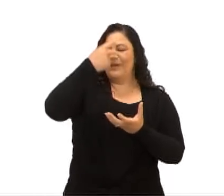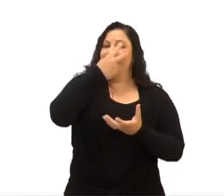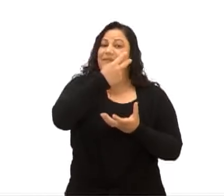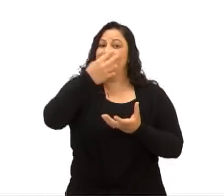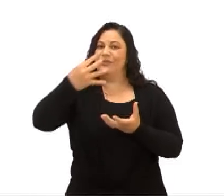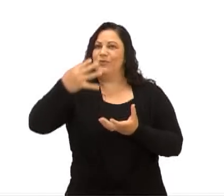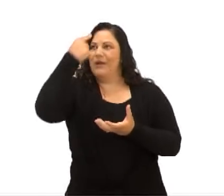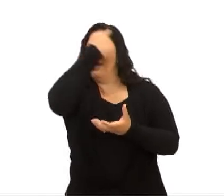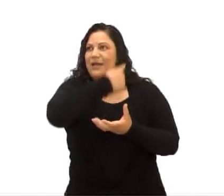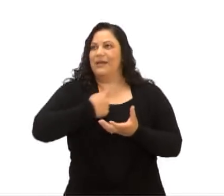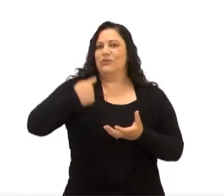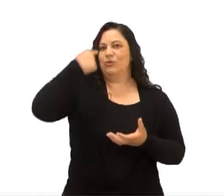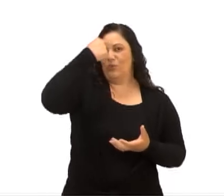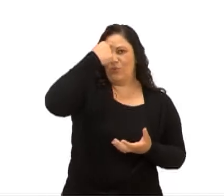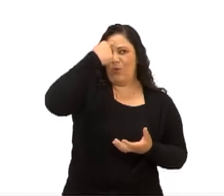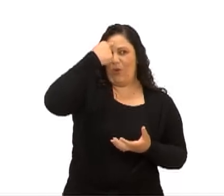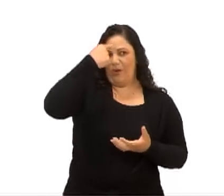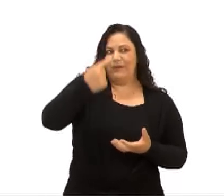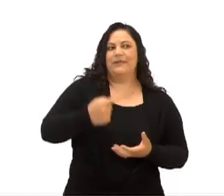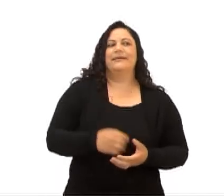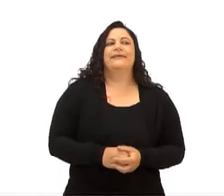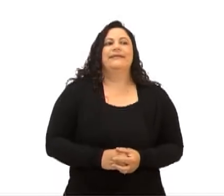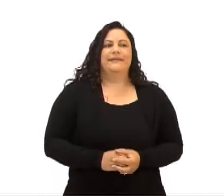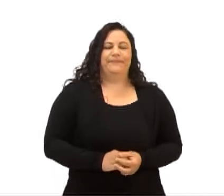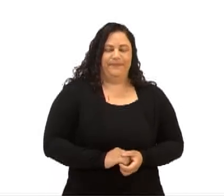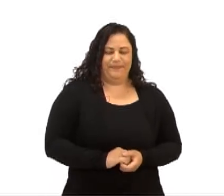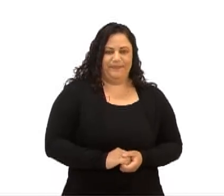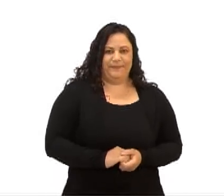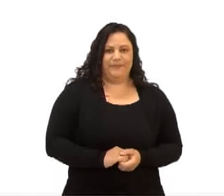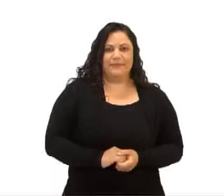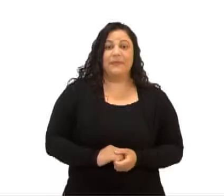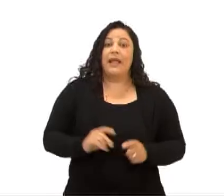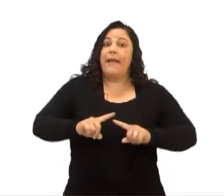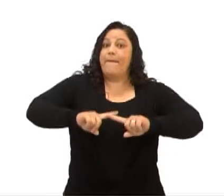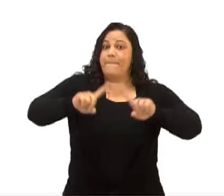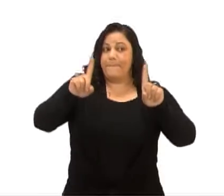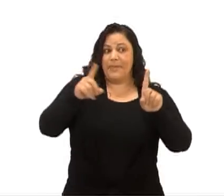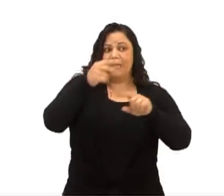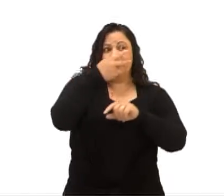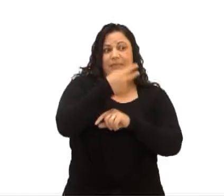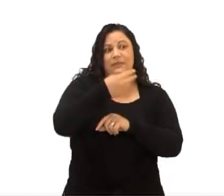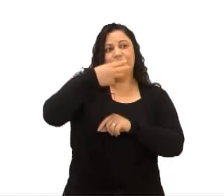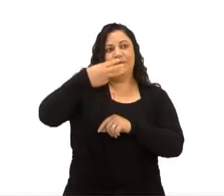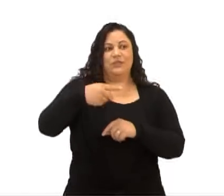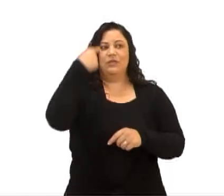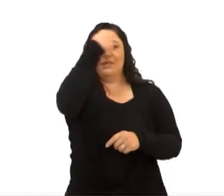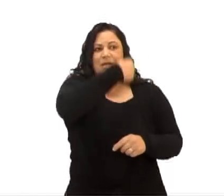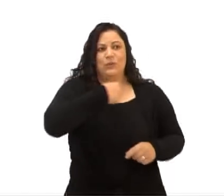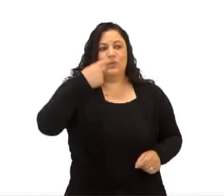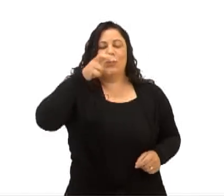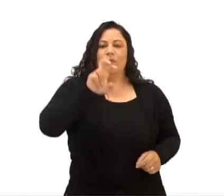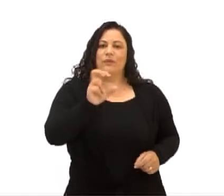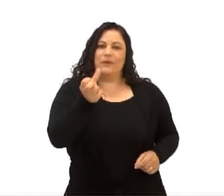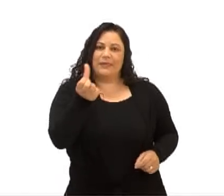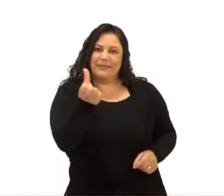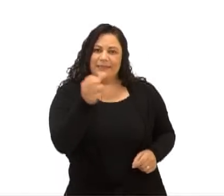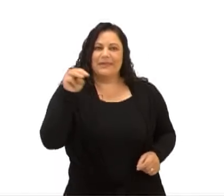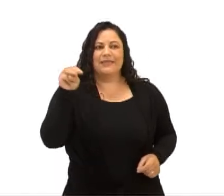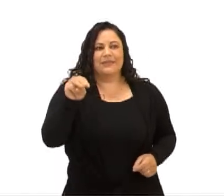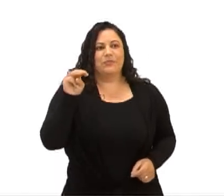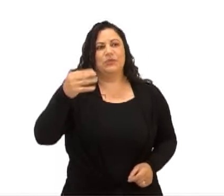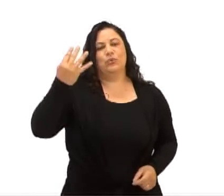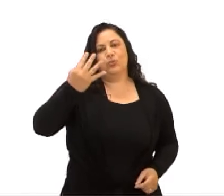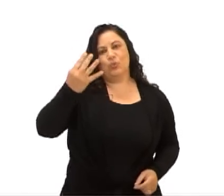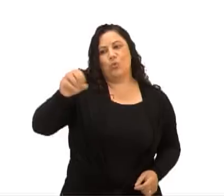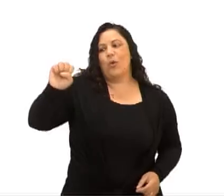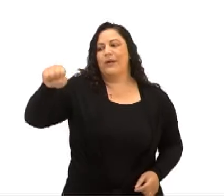precisamente, 23 horas, 56 minutos e 4 segundos. Mas para título de calendário, né,